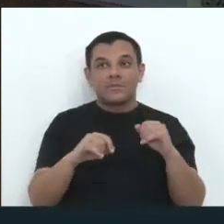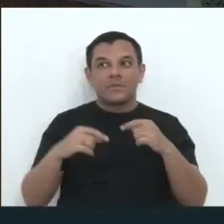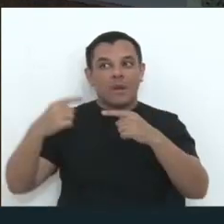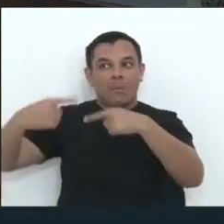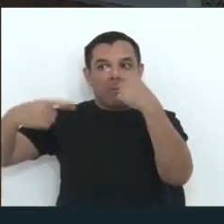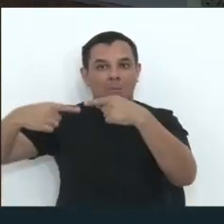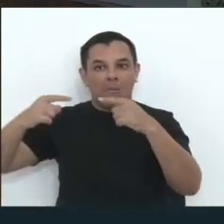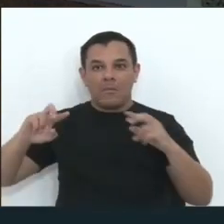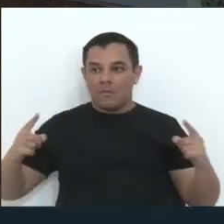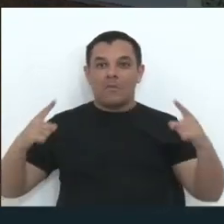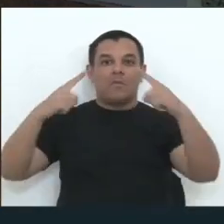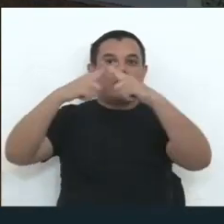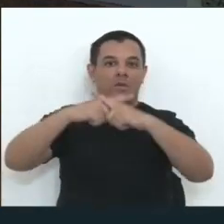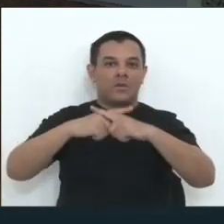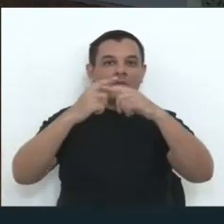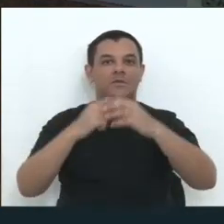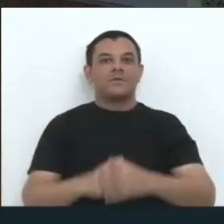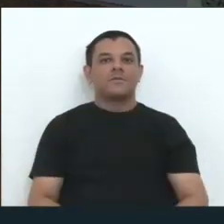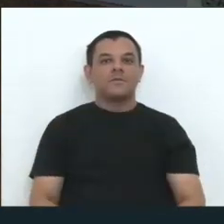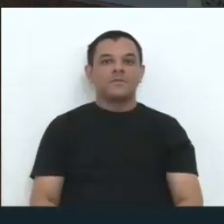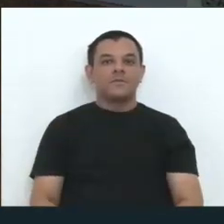nosso município.